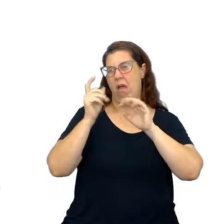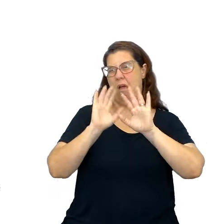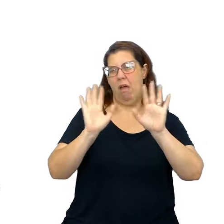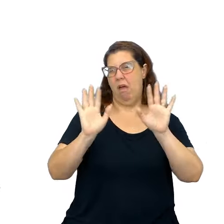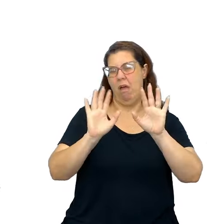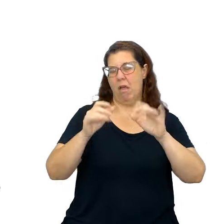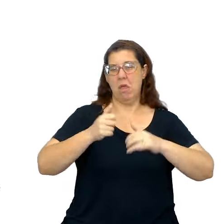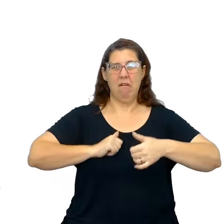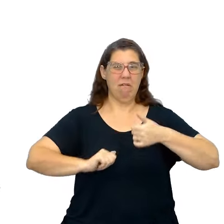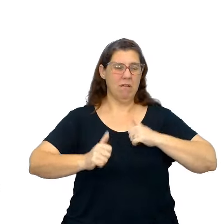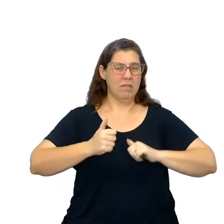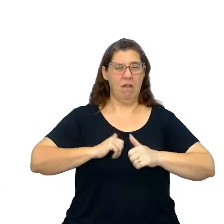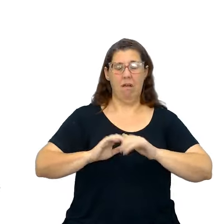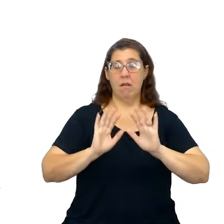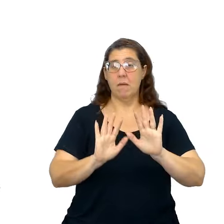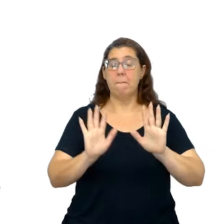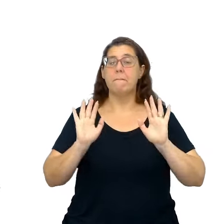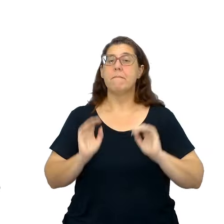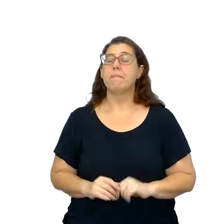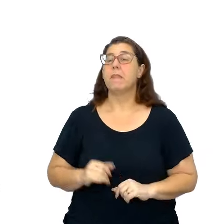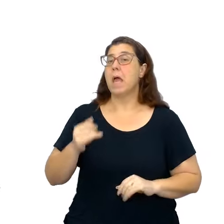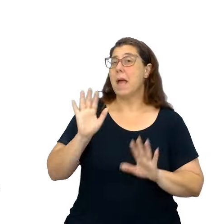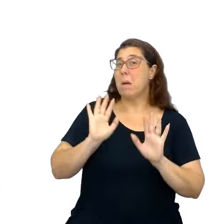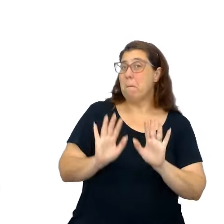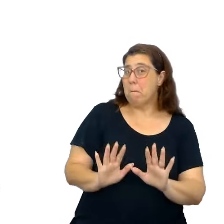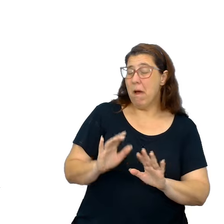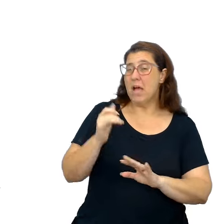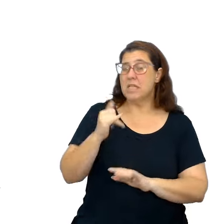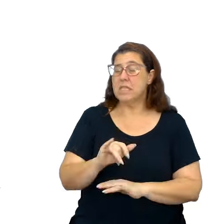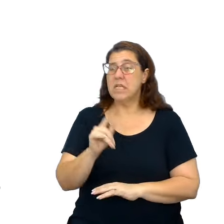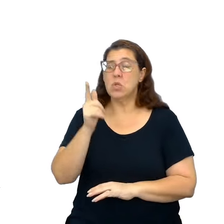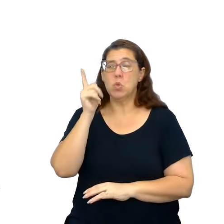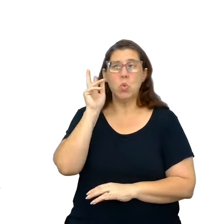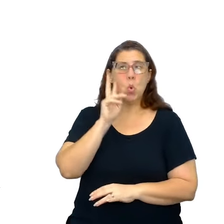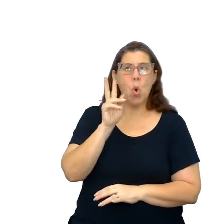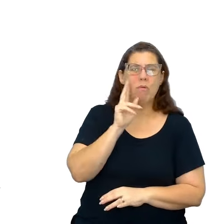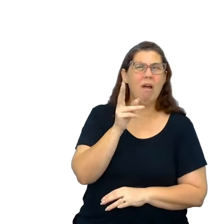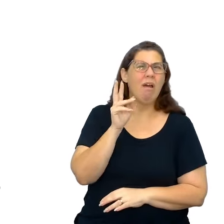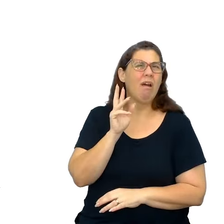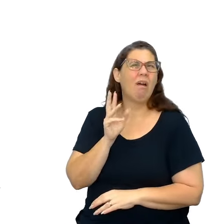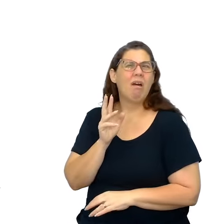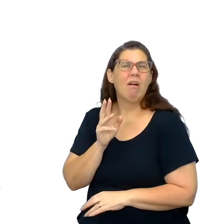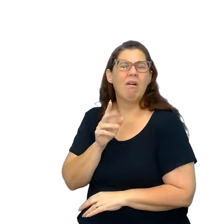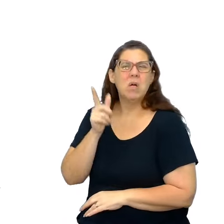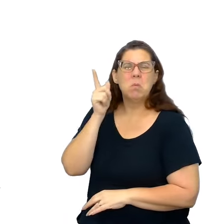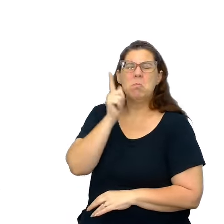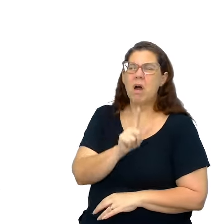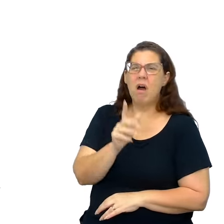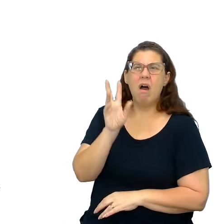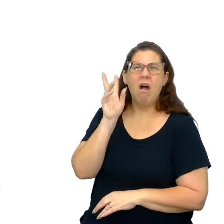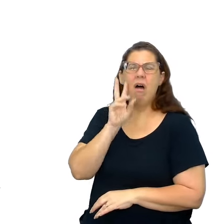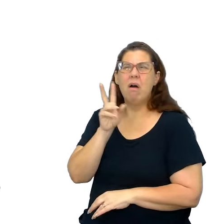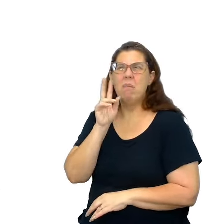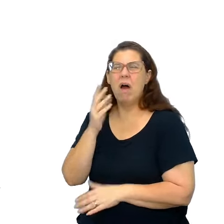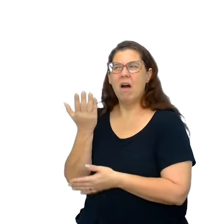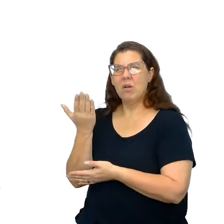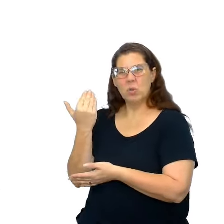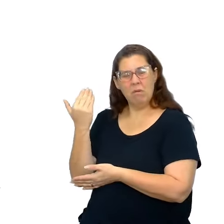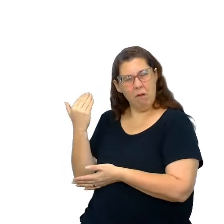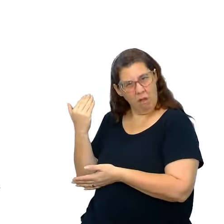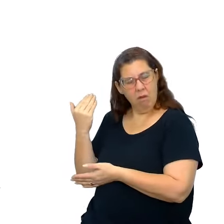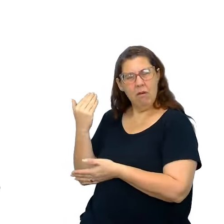muita ansiedade. Porém, se ele não desenvolve, se ele não consegue fazer a construção,